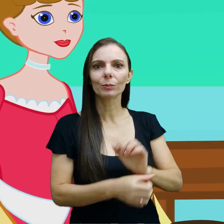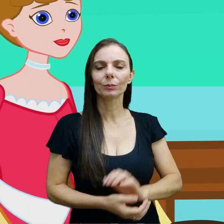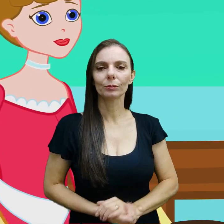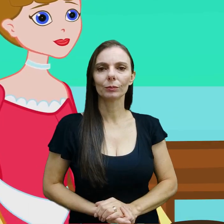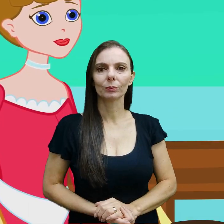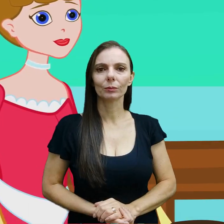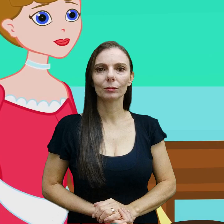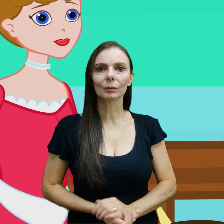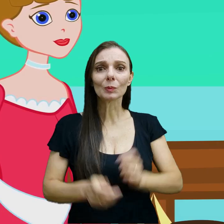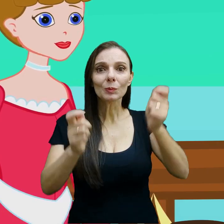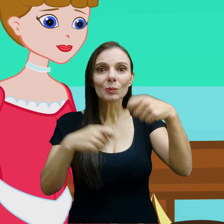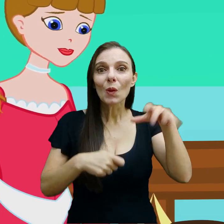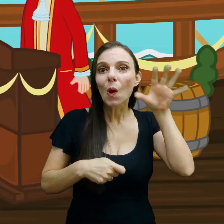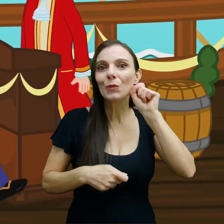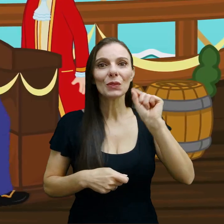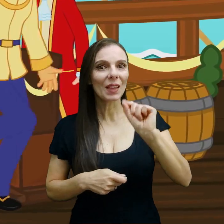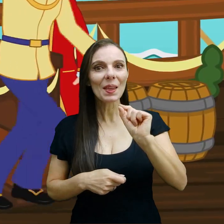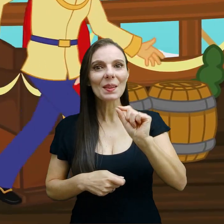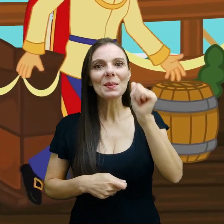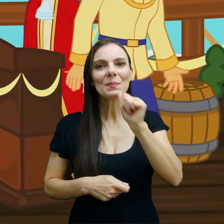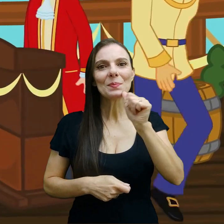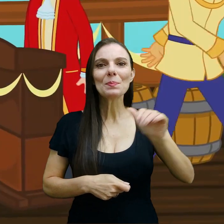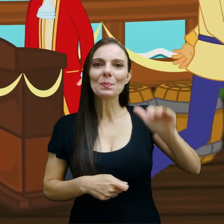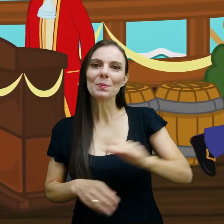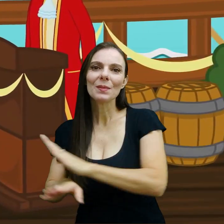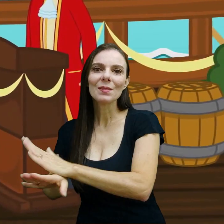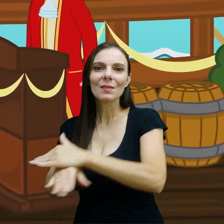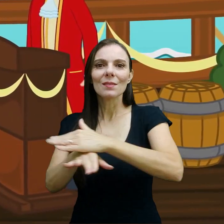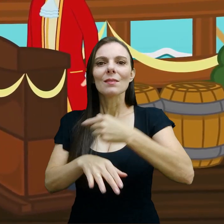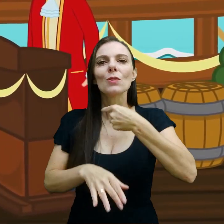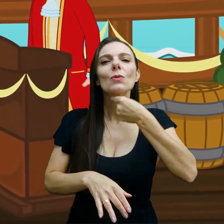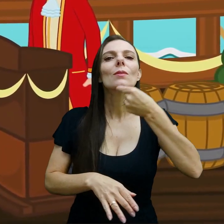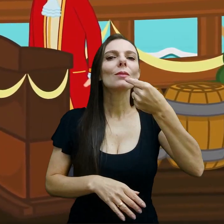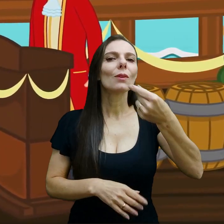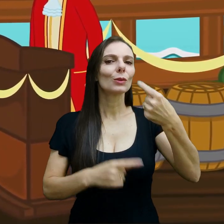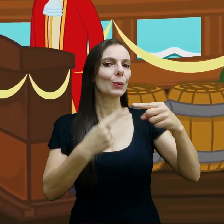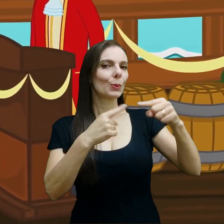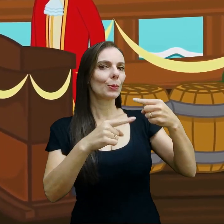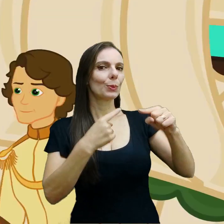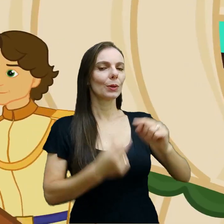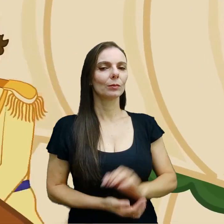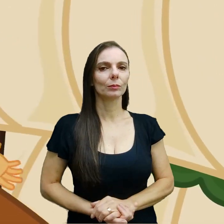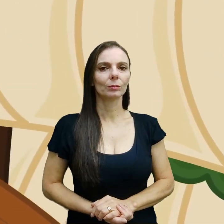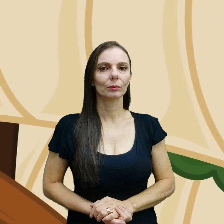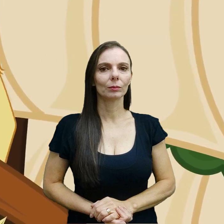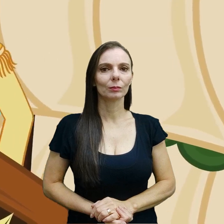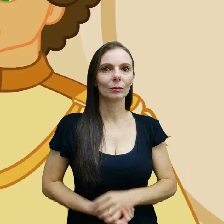parou. Ele pôde ouvir a pequena sereia e sua bela voz.